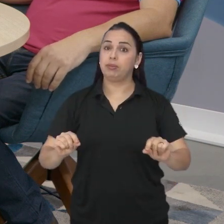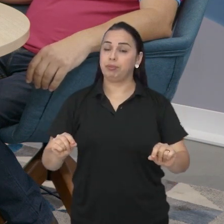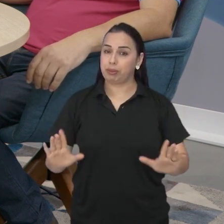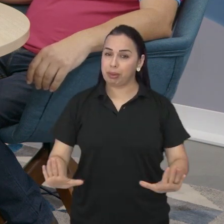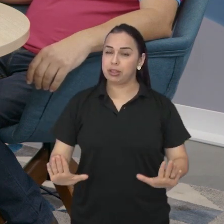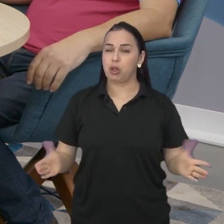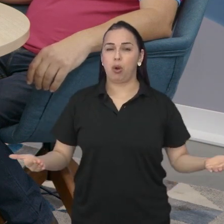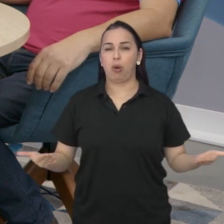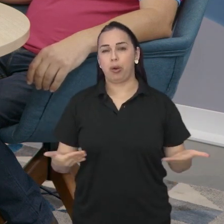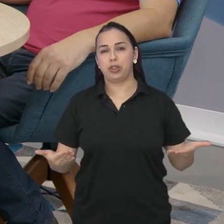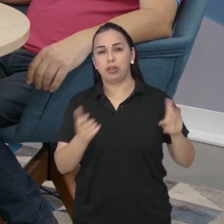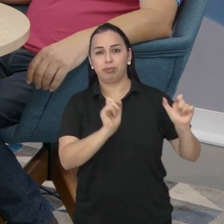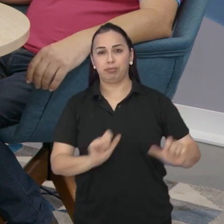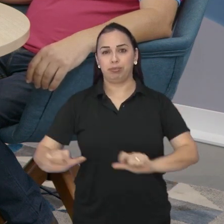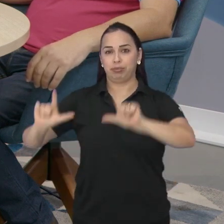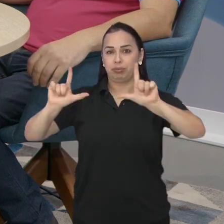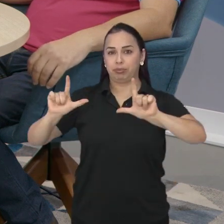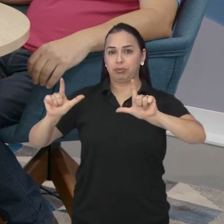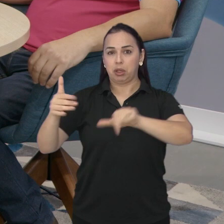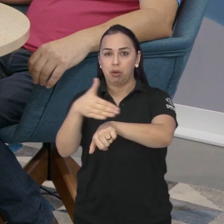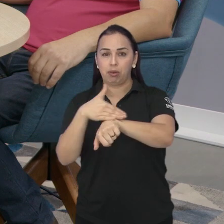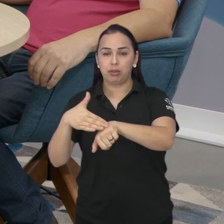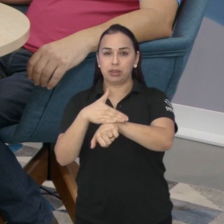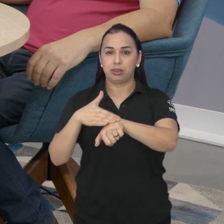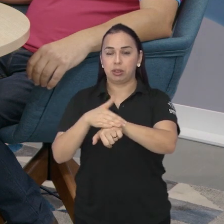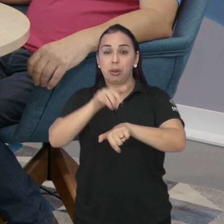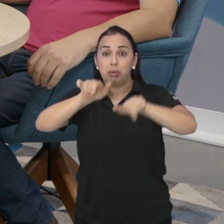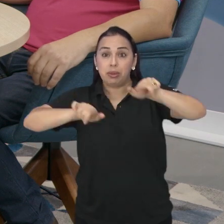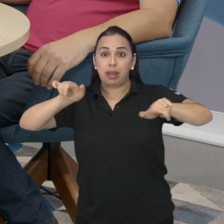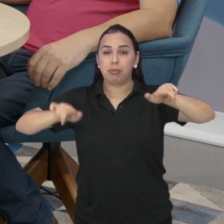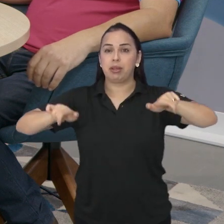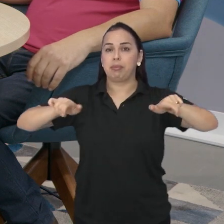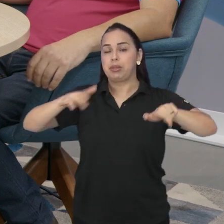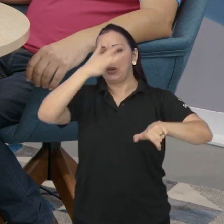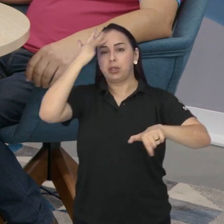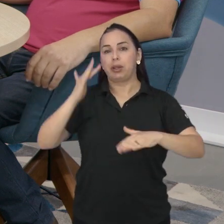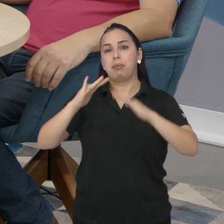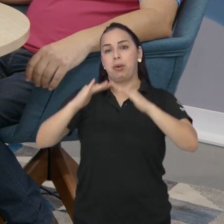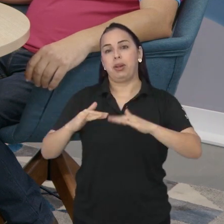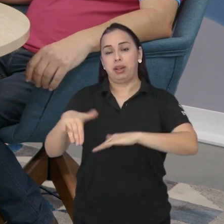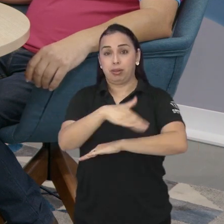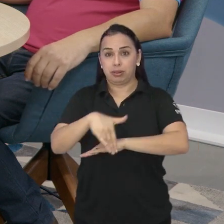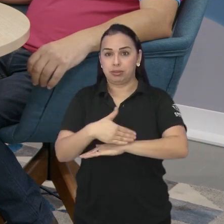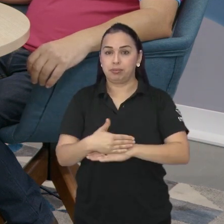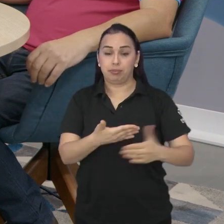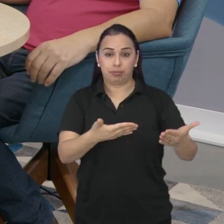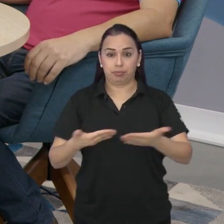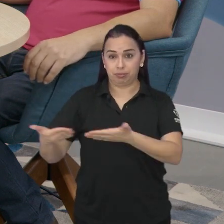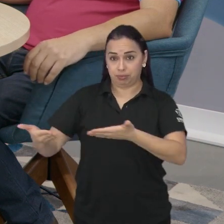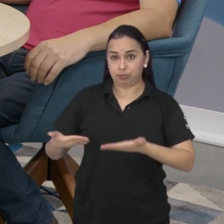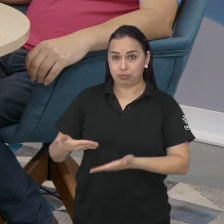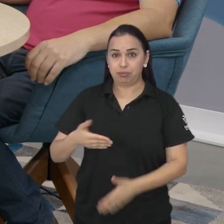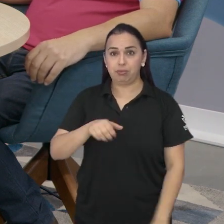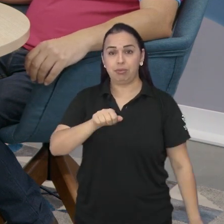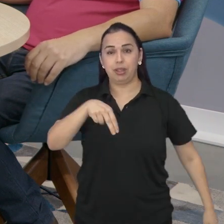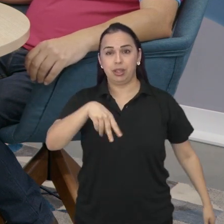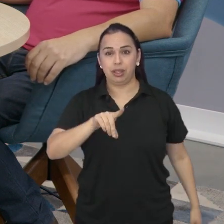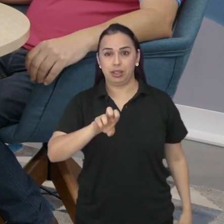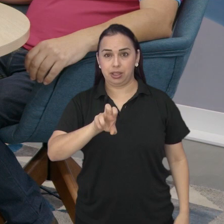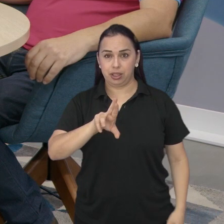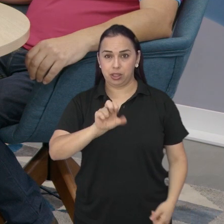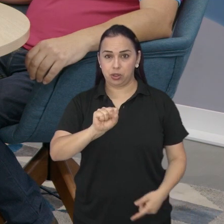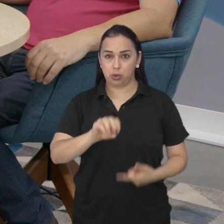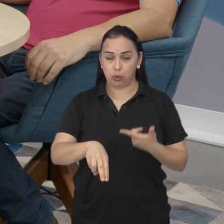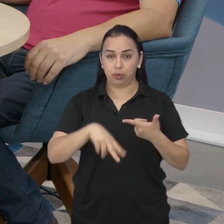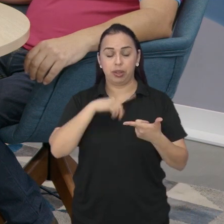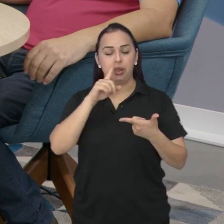humanizada. Portanto, hoje o Diálogos da Cidade debate sobre a população de rua. E eu recebo, então, o psicólogo Anderson Moisés